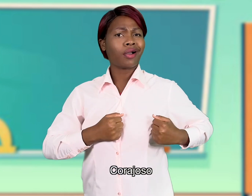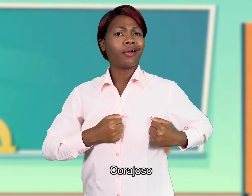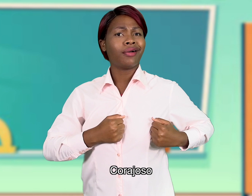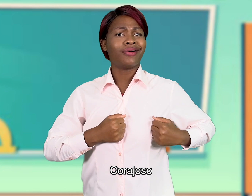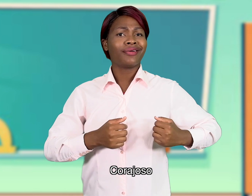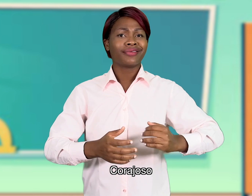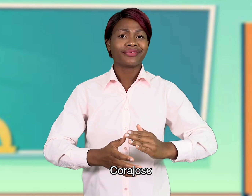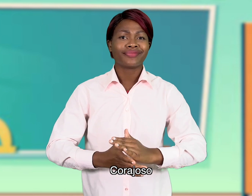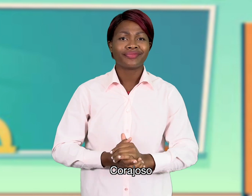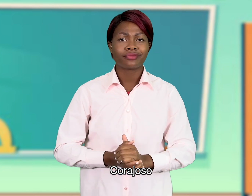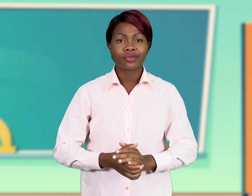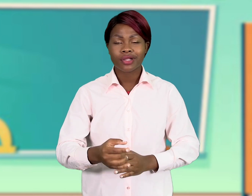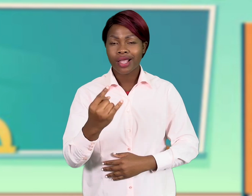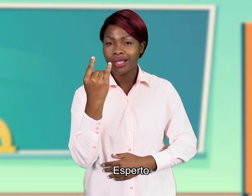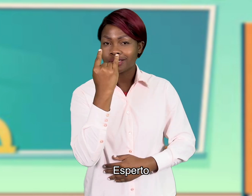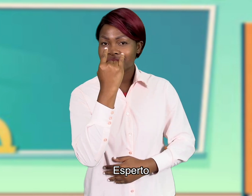Corajoso.